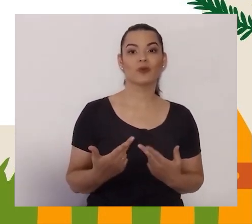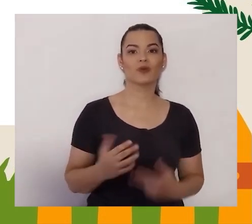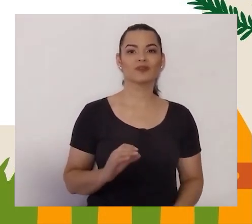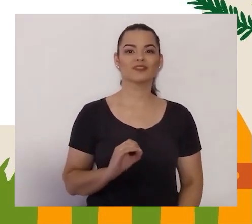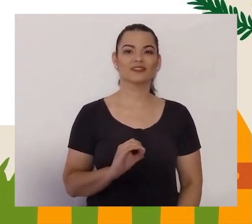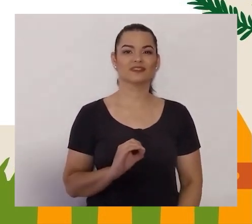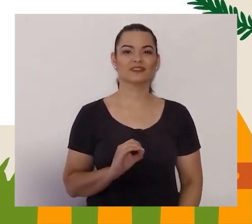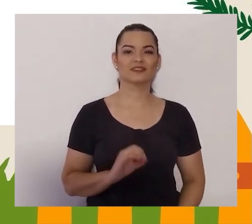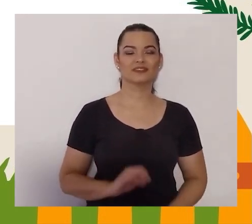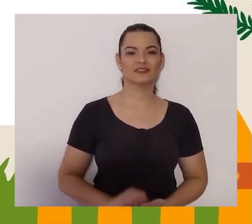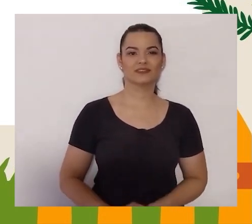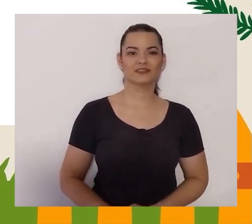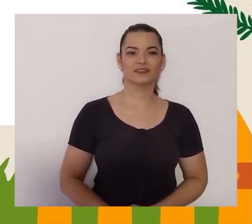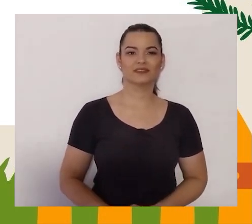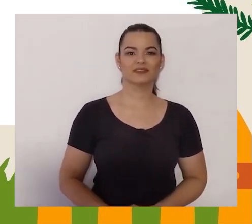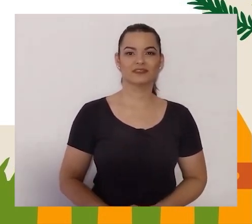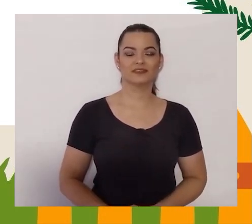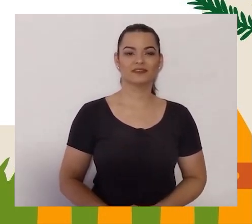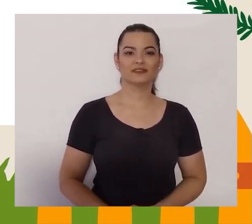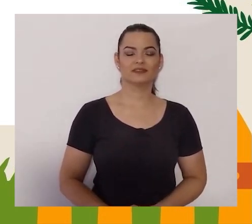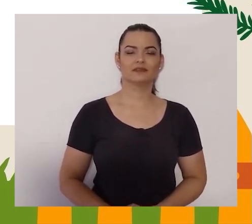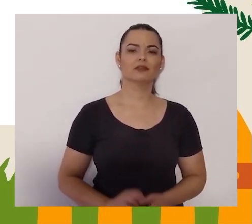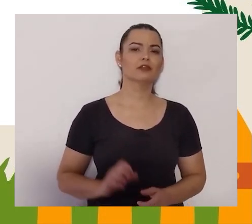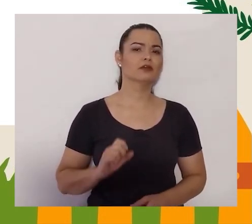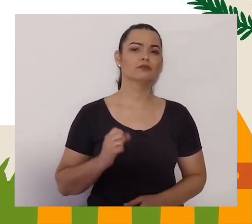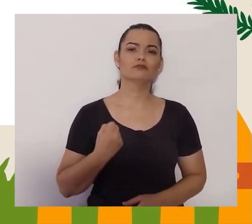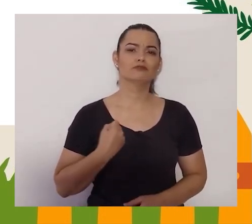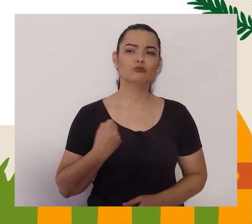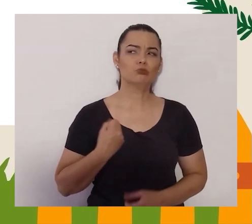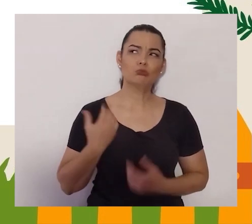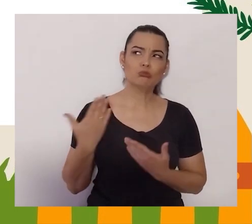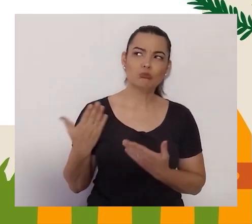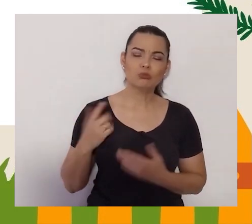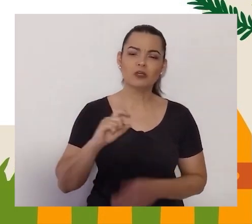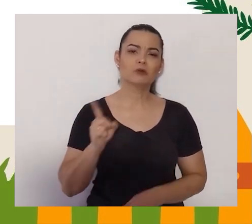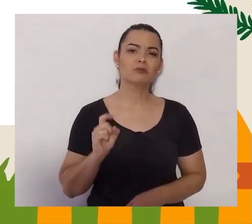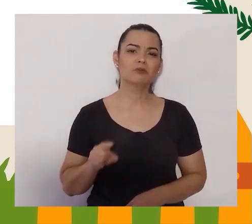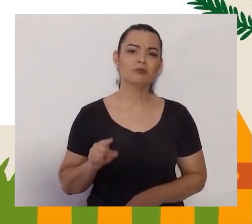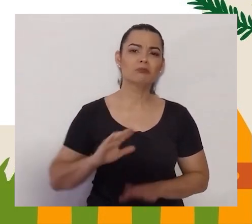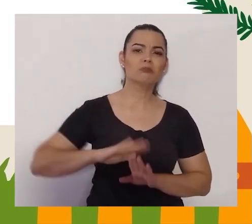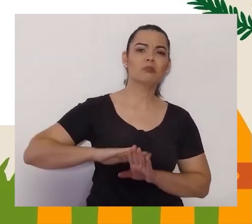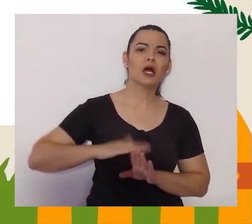a 0. Que número será esse?